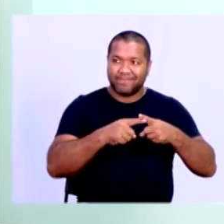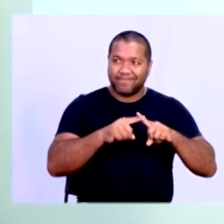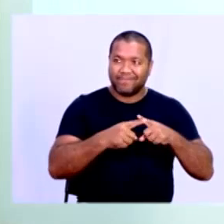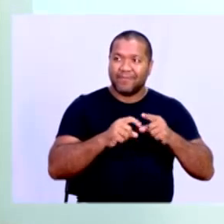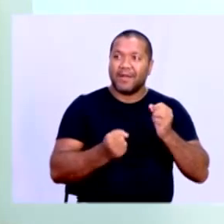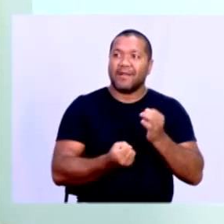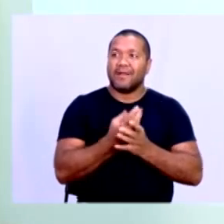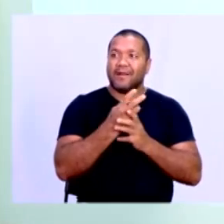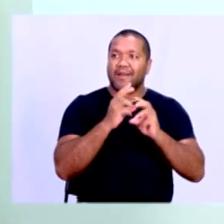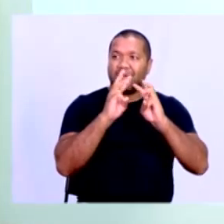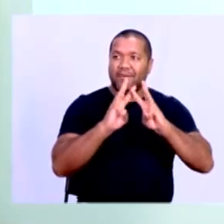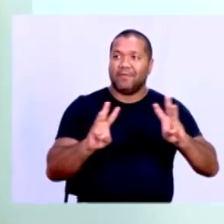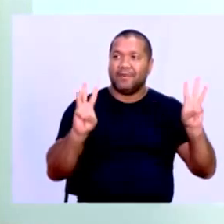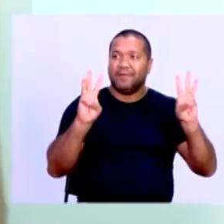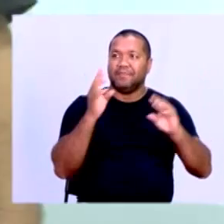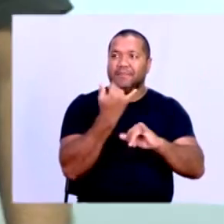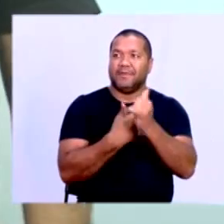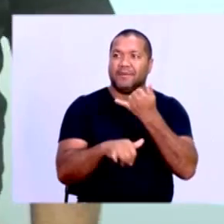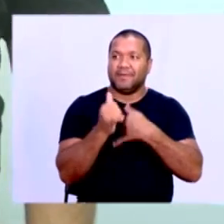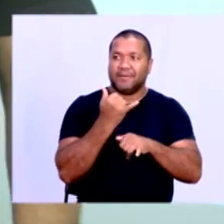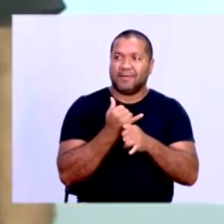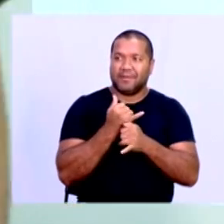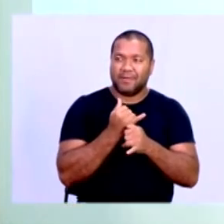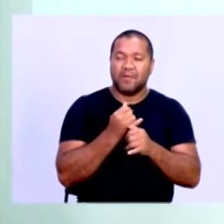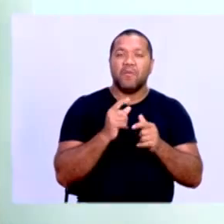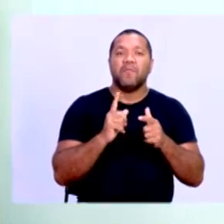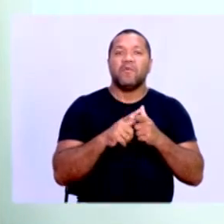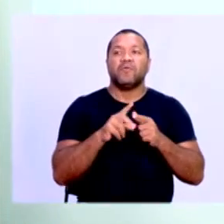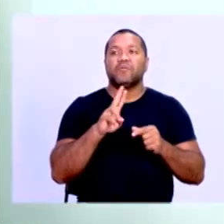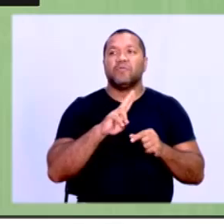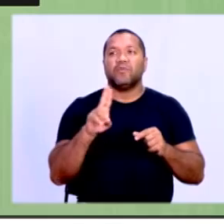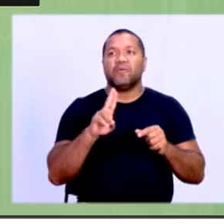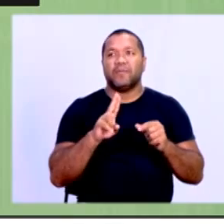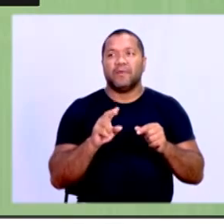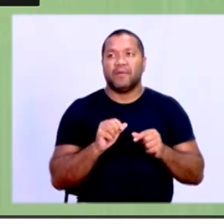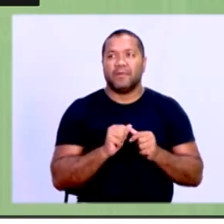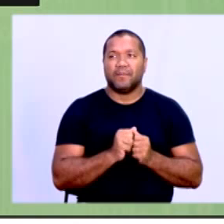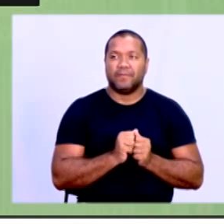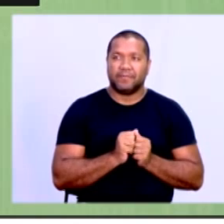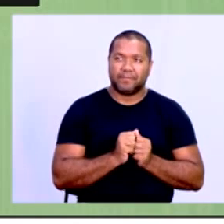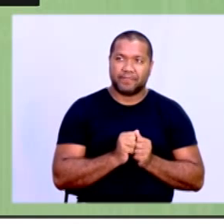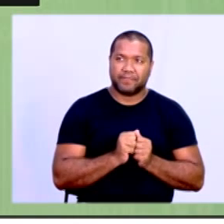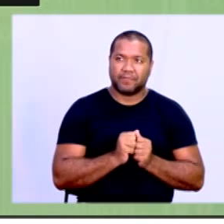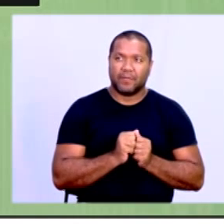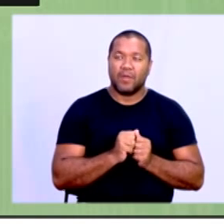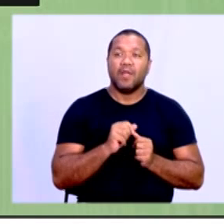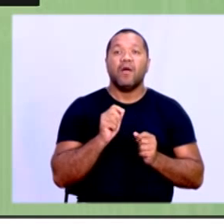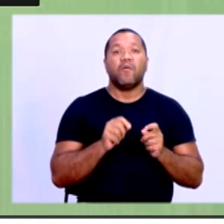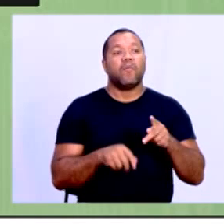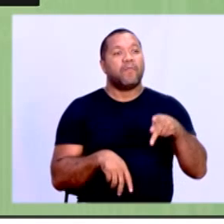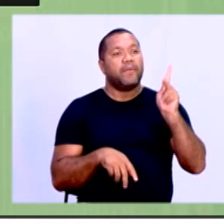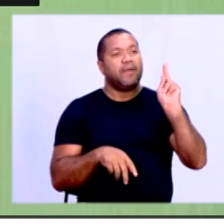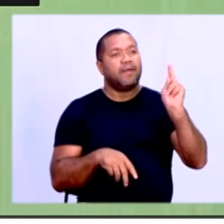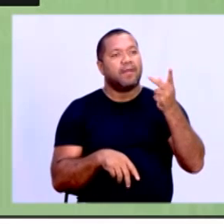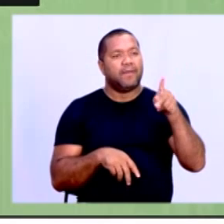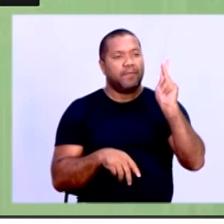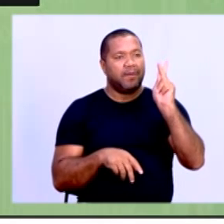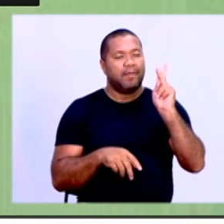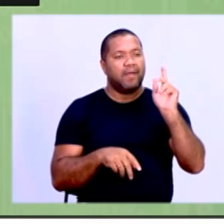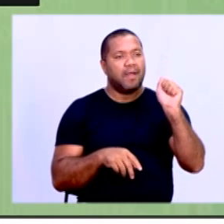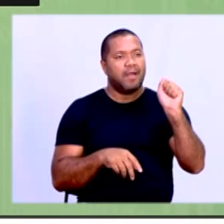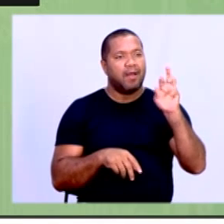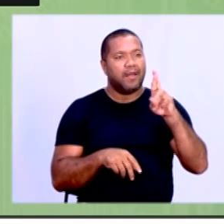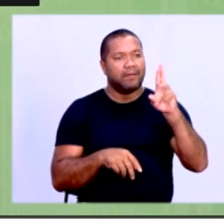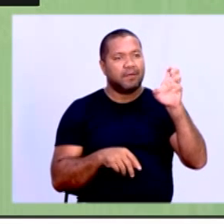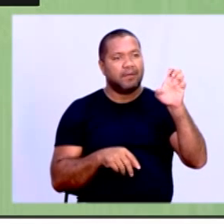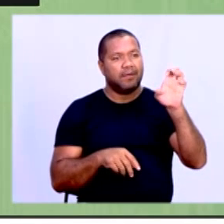legal isso, né? Então por isso ele usa o nome Artisan, né? Então o PHP Artisan, para criar um